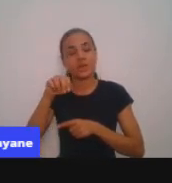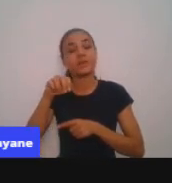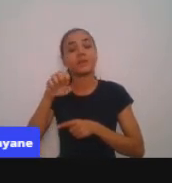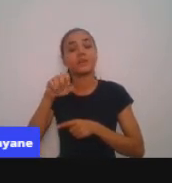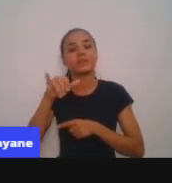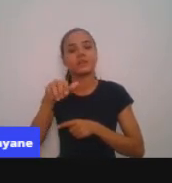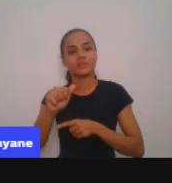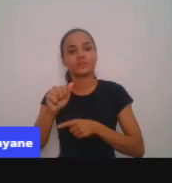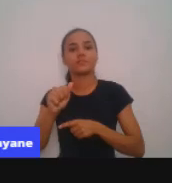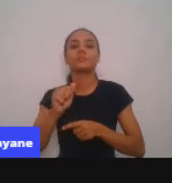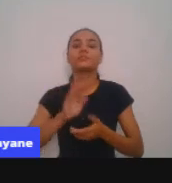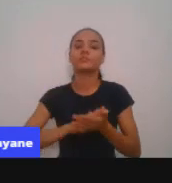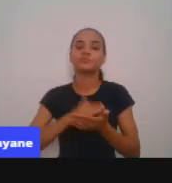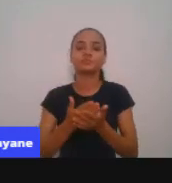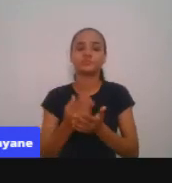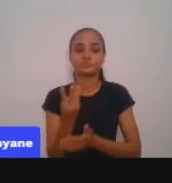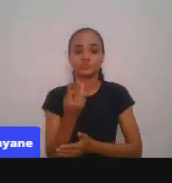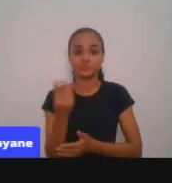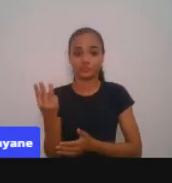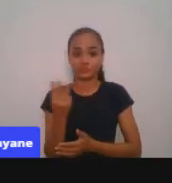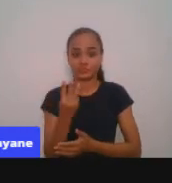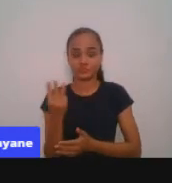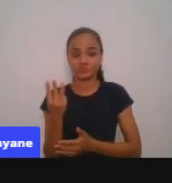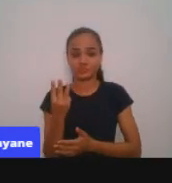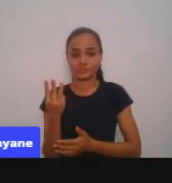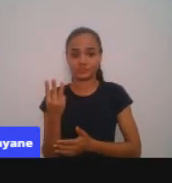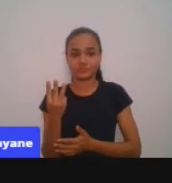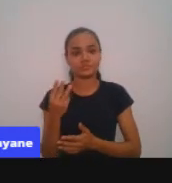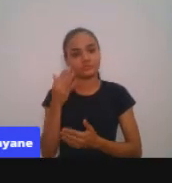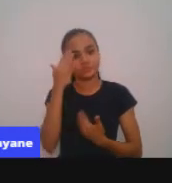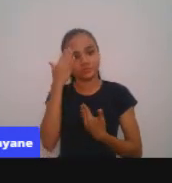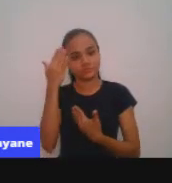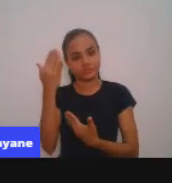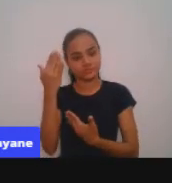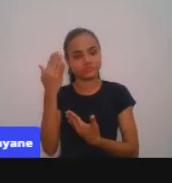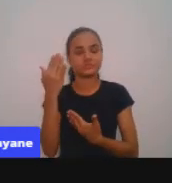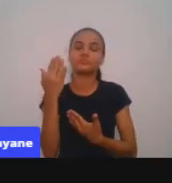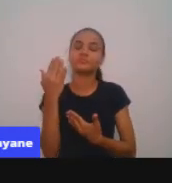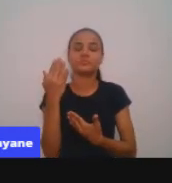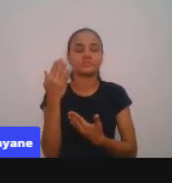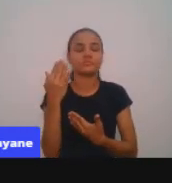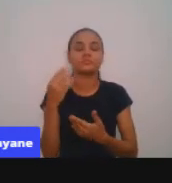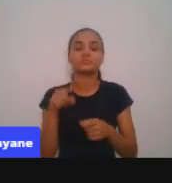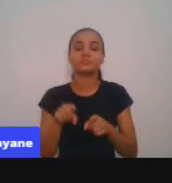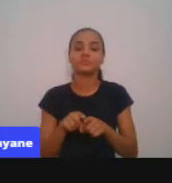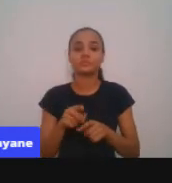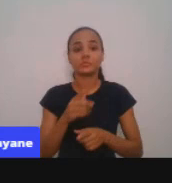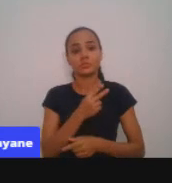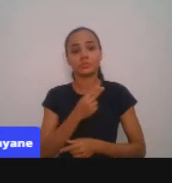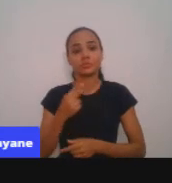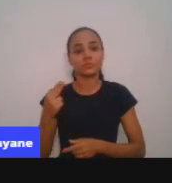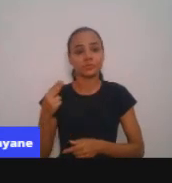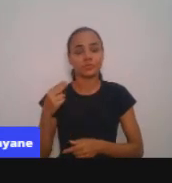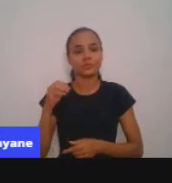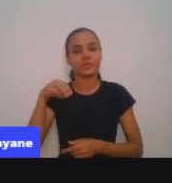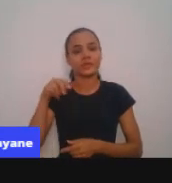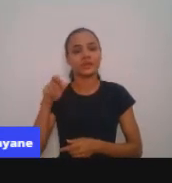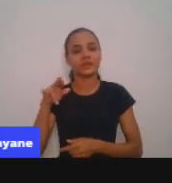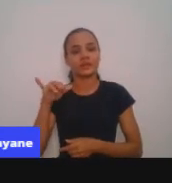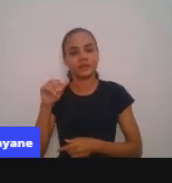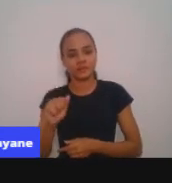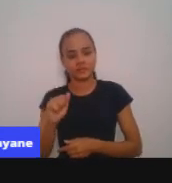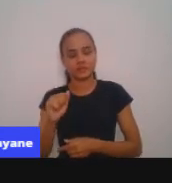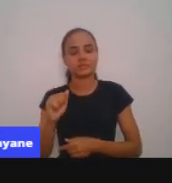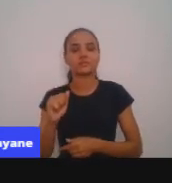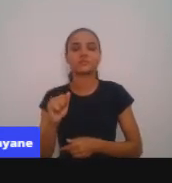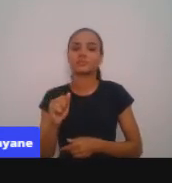live. Meu nome é Maiara Nogueira Clava, sou professora efetiva da REME. Atualmente faço parte da equipe da Gerência de Educação